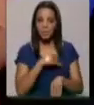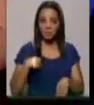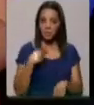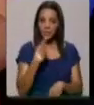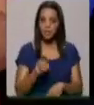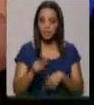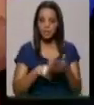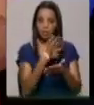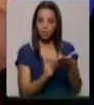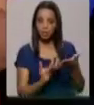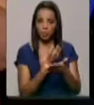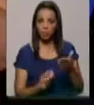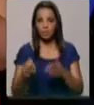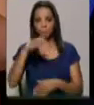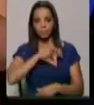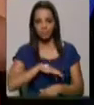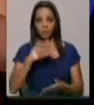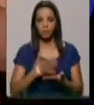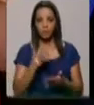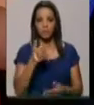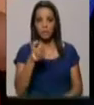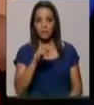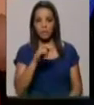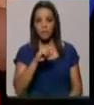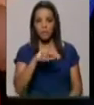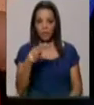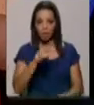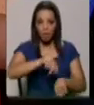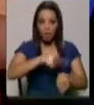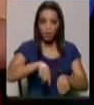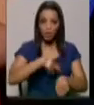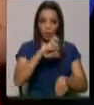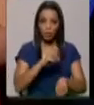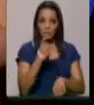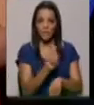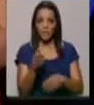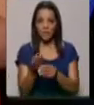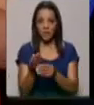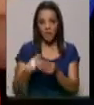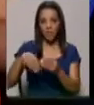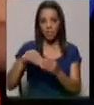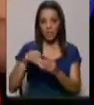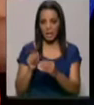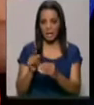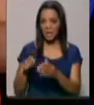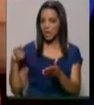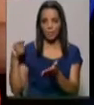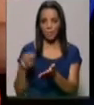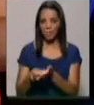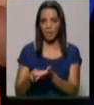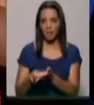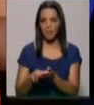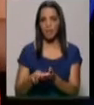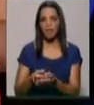os descontos recebem somente cerca de 25 € por 8 horas de cada turno extra. Nestes turnos não lhes é pago o subsídio de